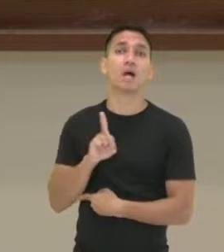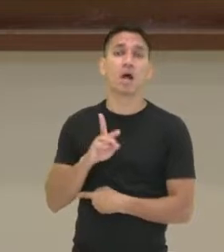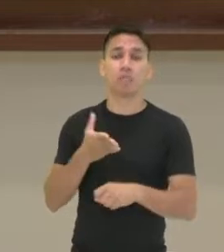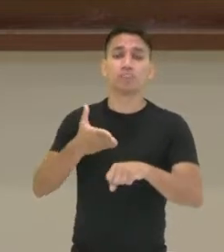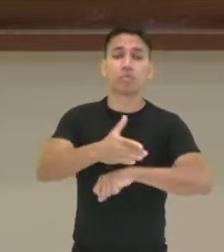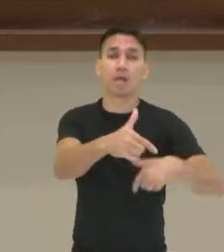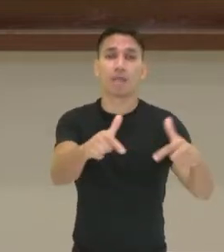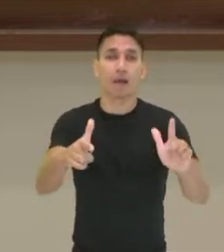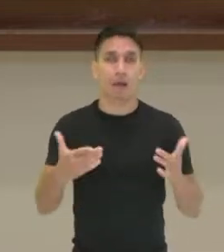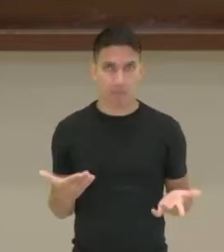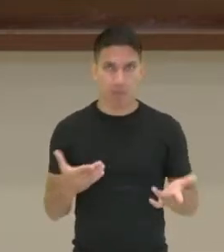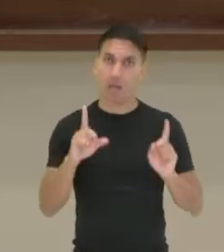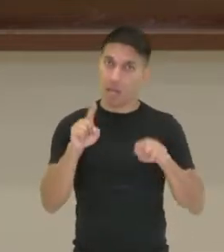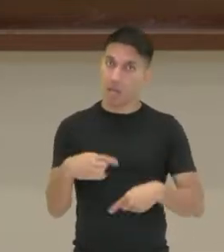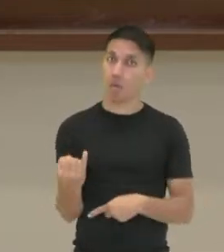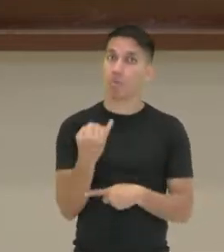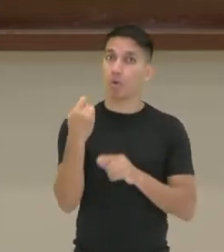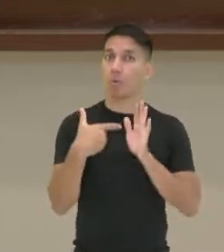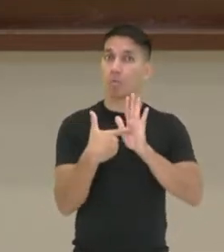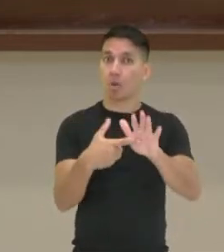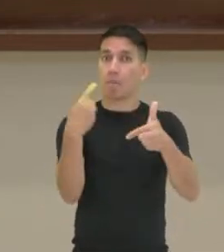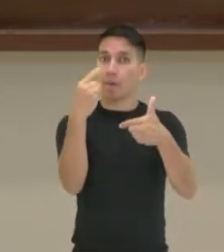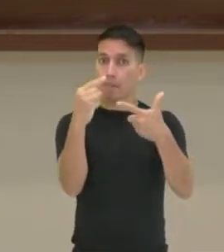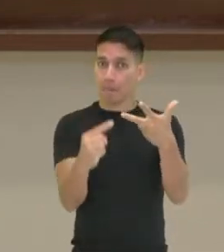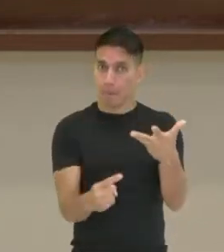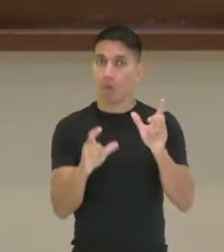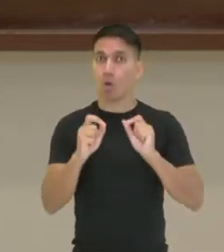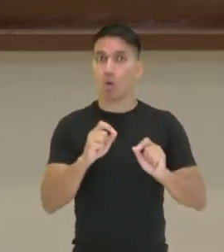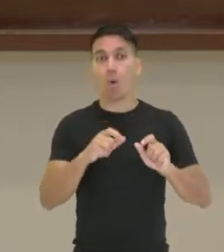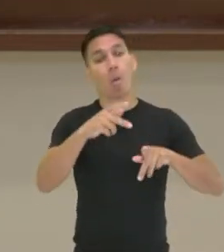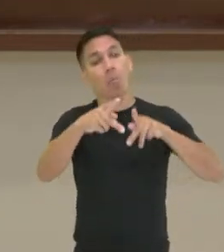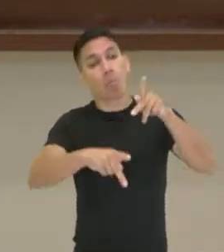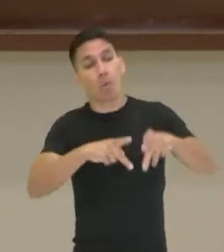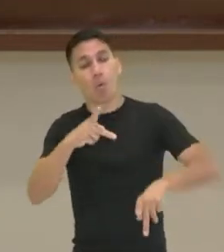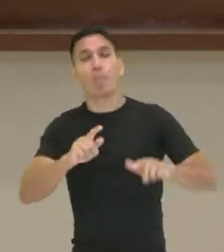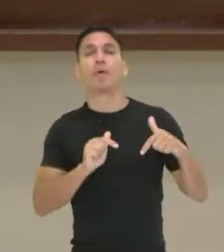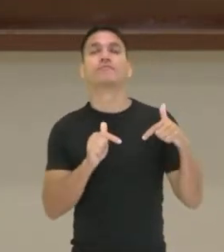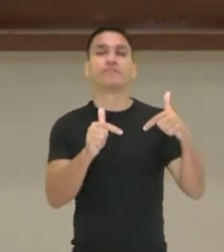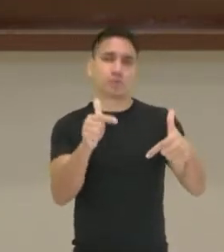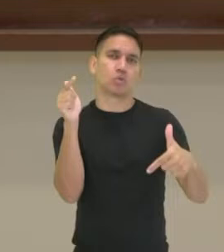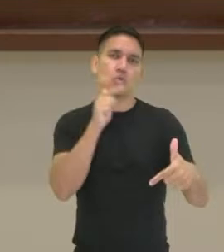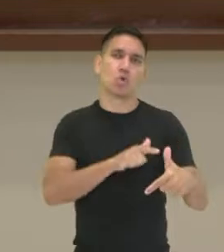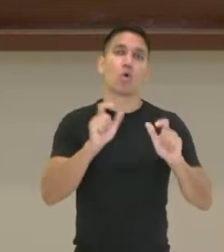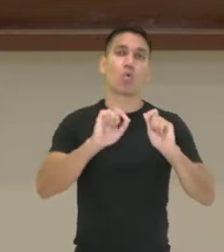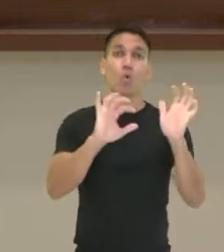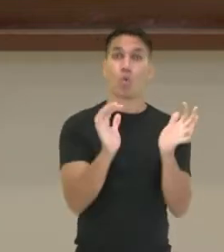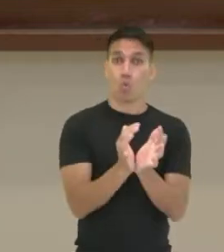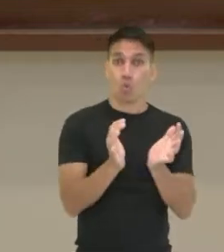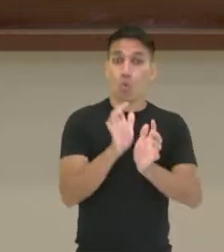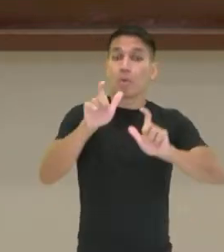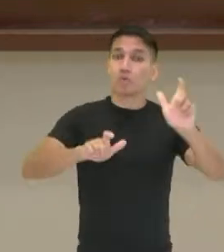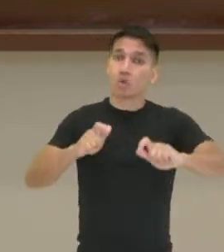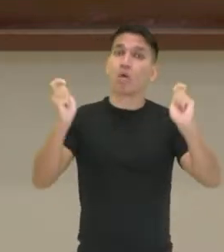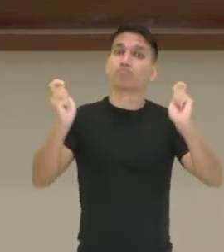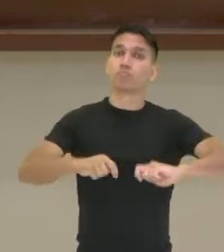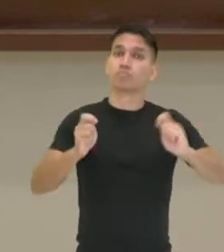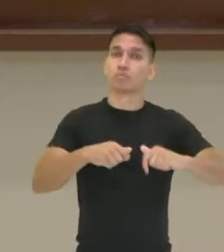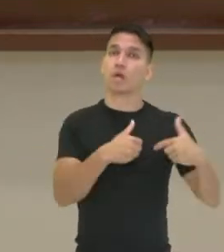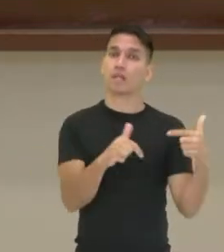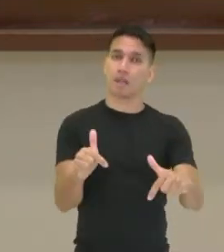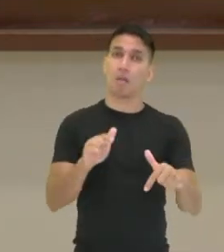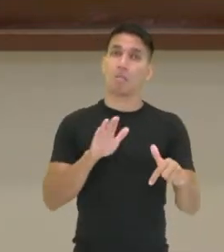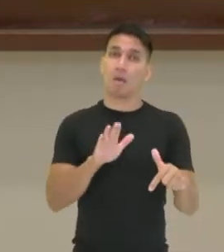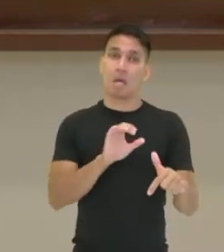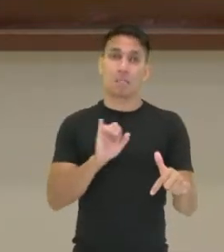importante pontuar. Então, população economicamente ativa é aquela categoria de pessoas que está apta para o trabalho, mesmo